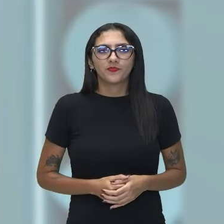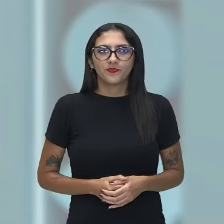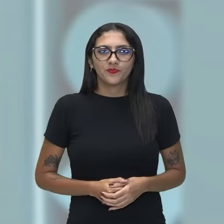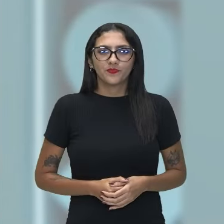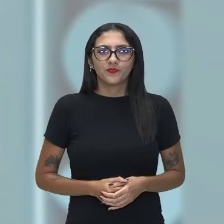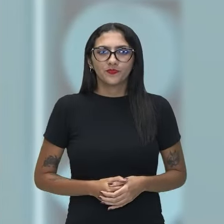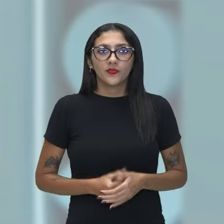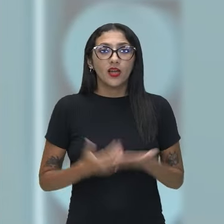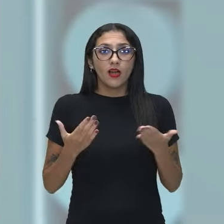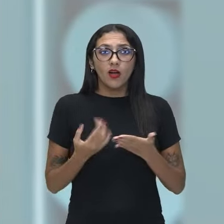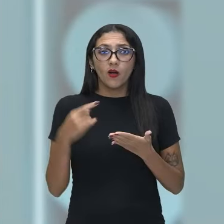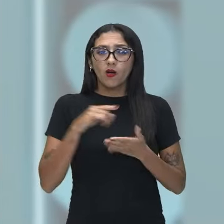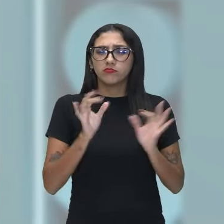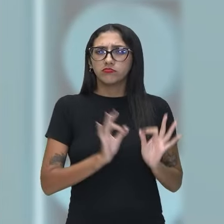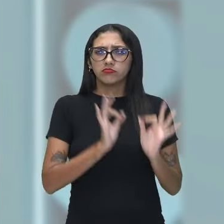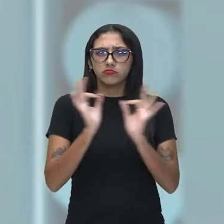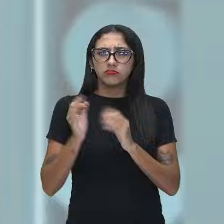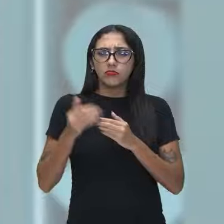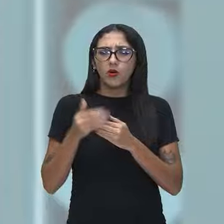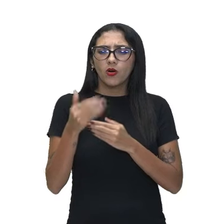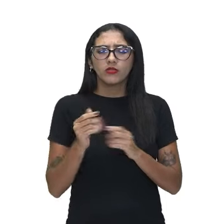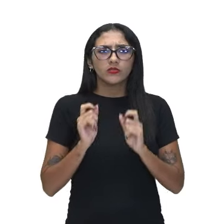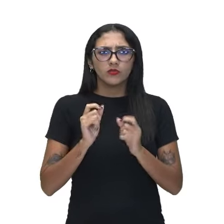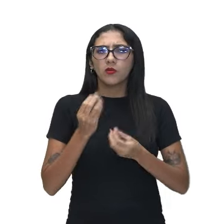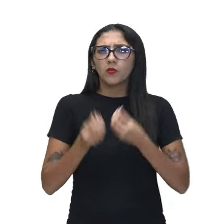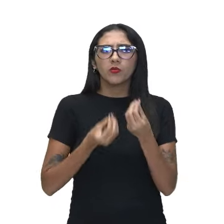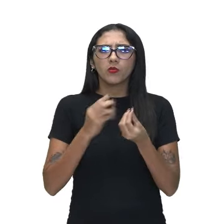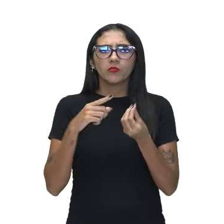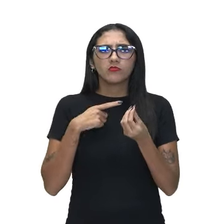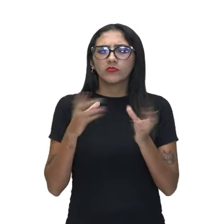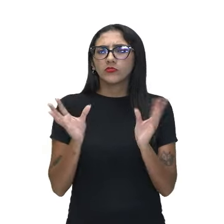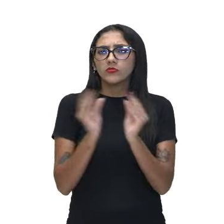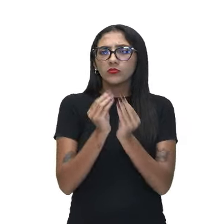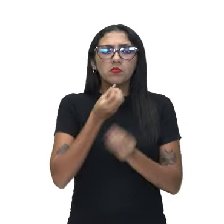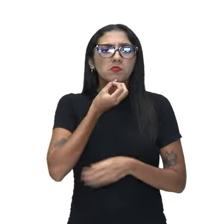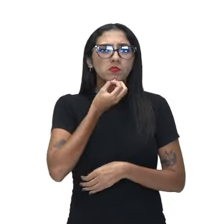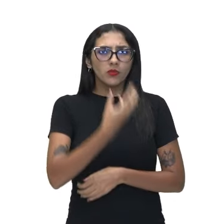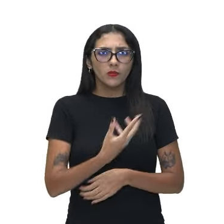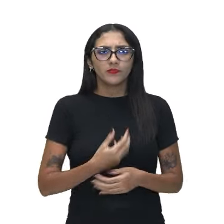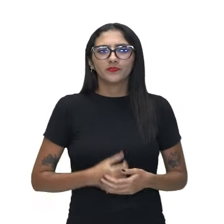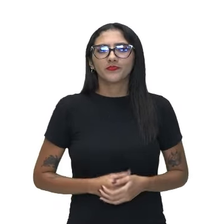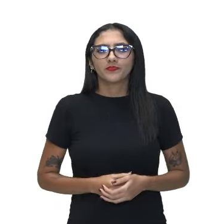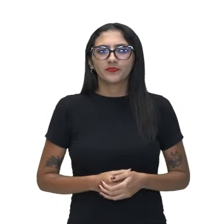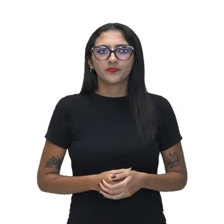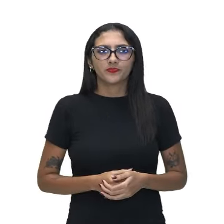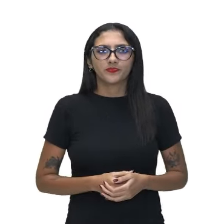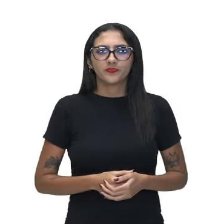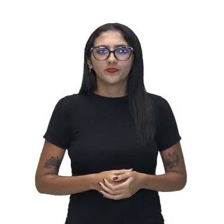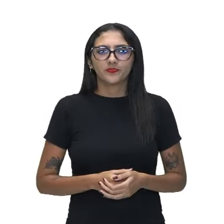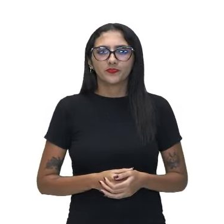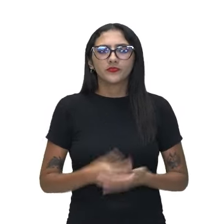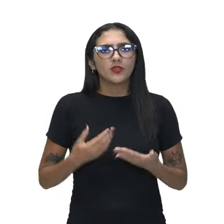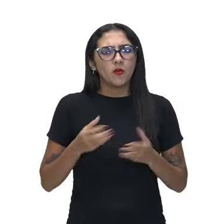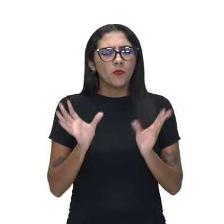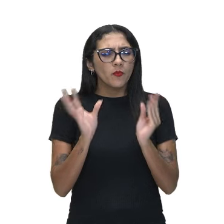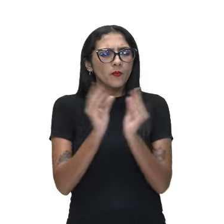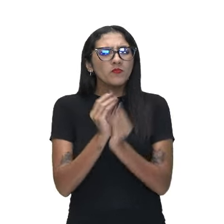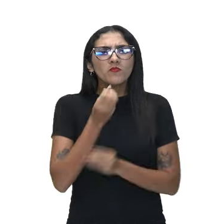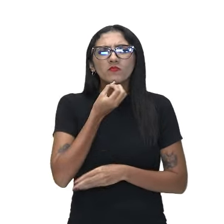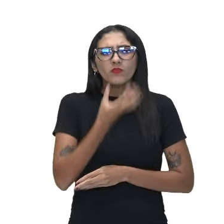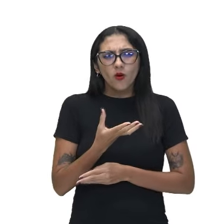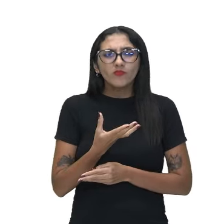para reconhecer aí as características de um bom resumo. Vamos lá. Então, um resumo é considerado bom quando